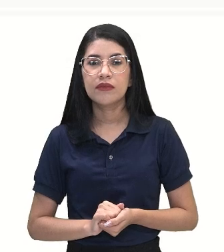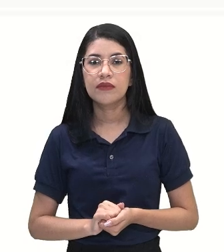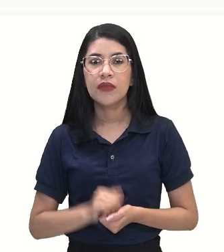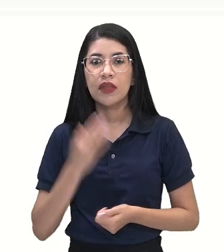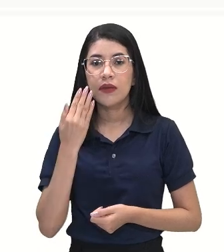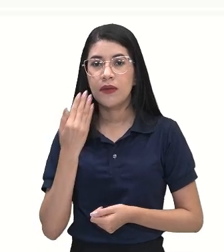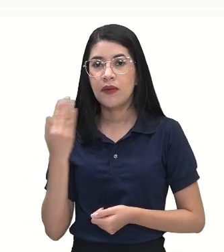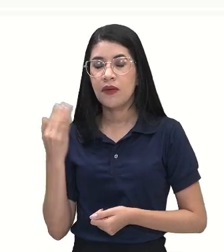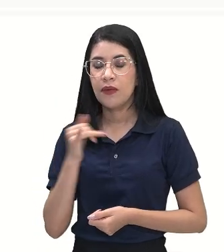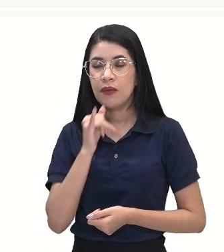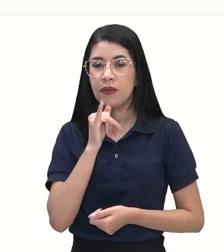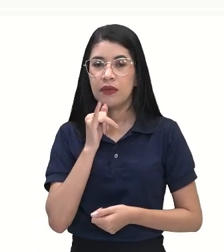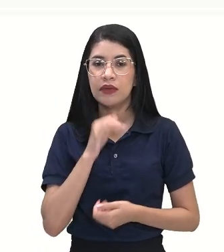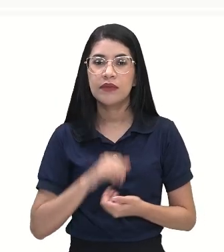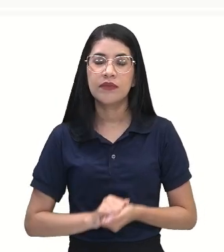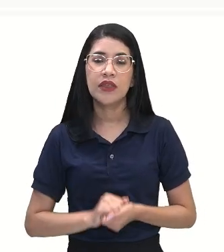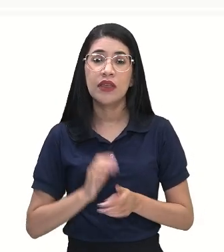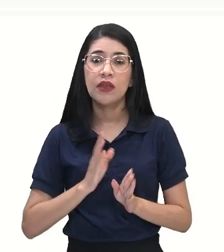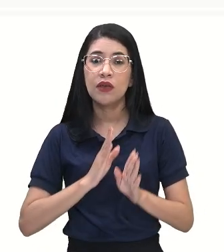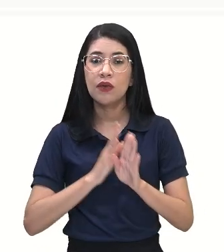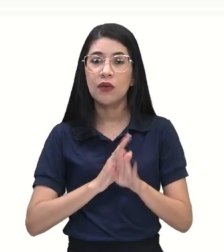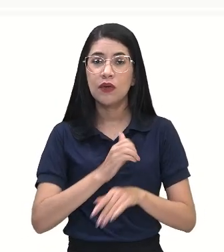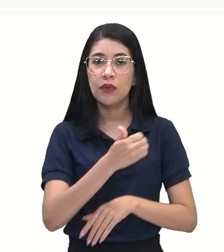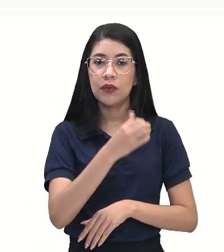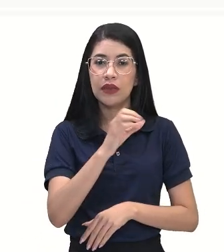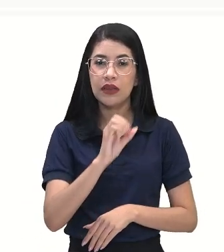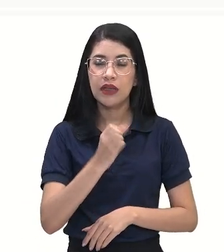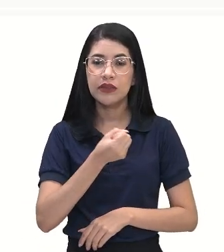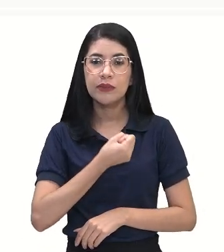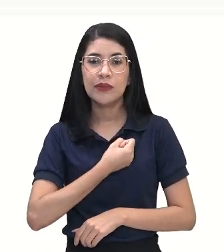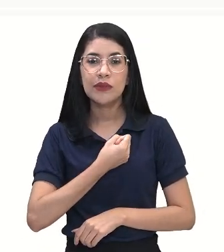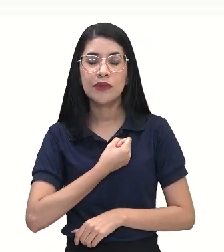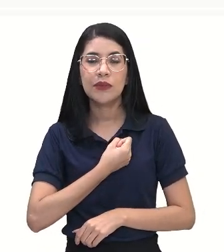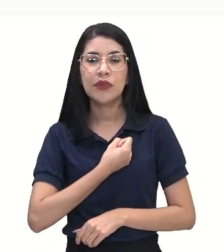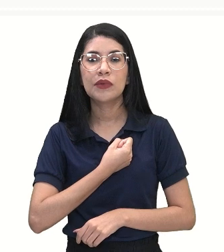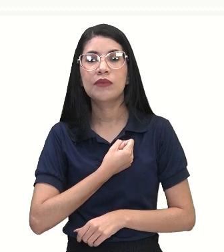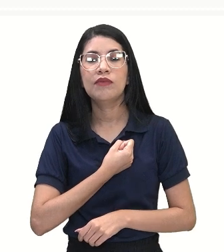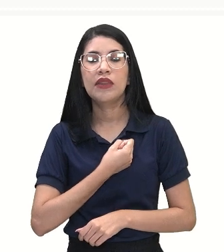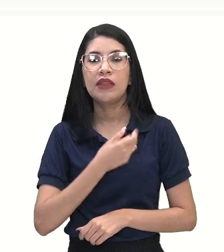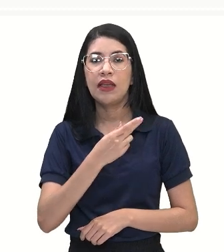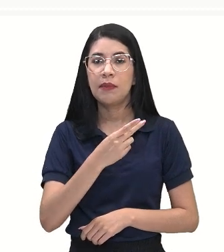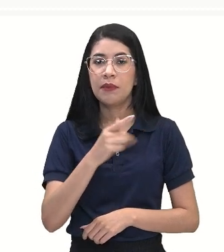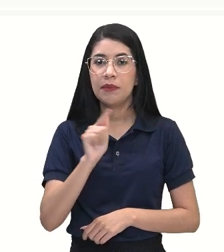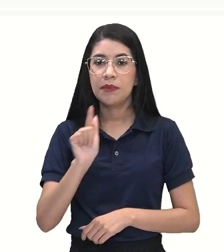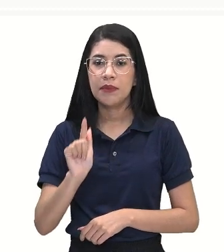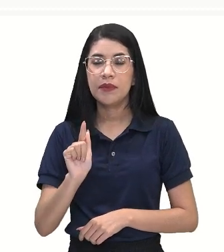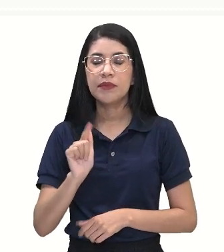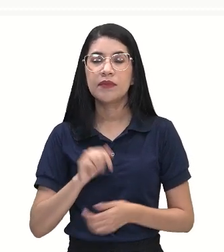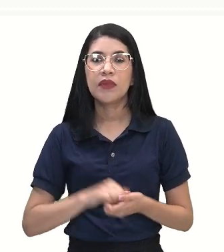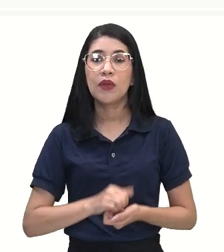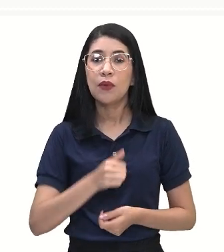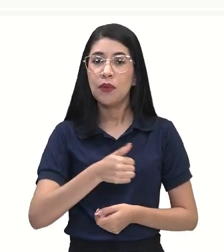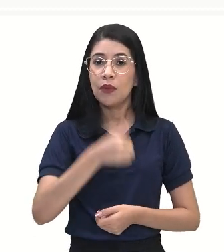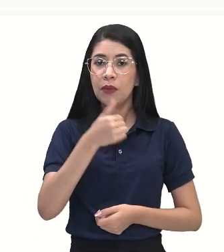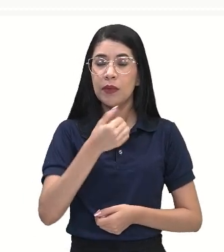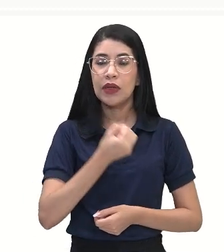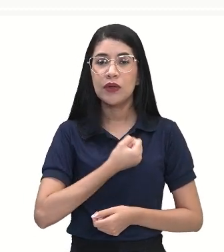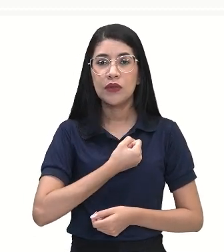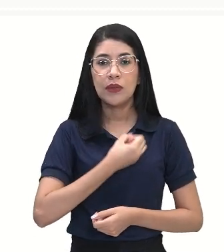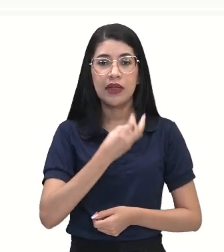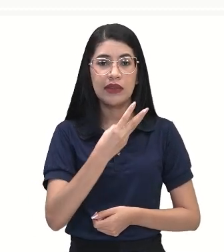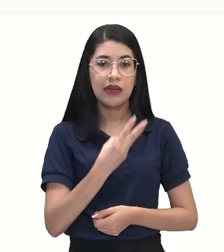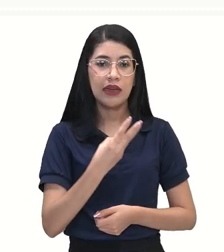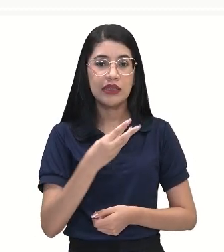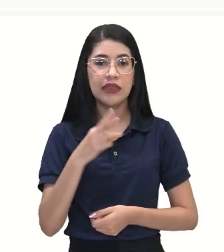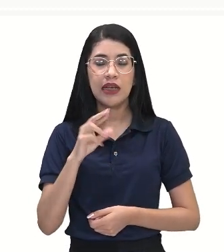exemplo. Determine o 10º termo de uma PG em que o primeiro termo é 3 e a razão